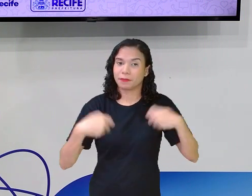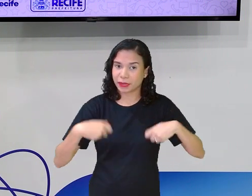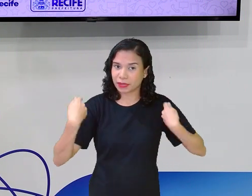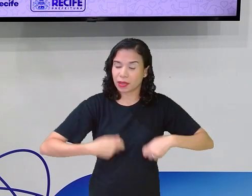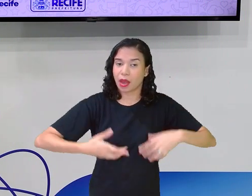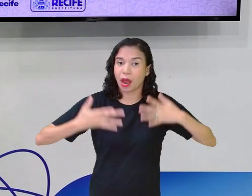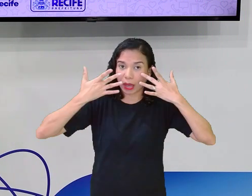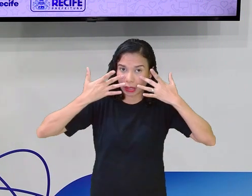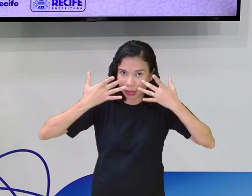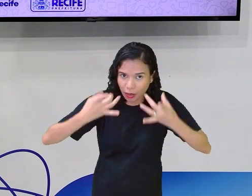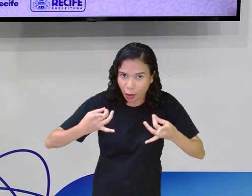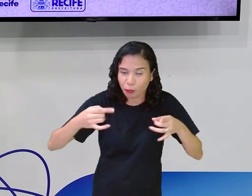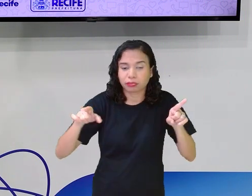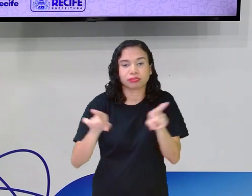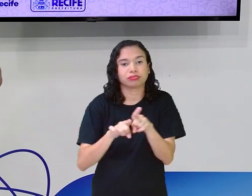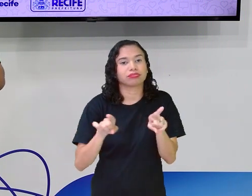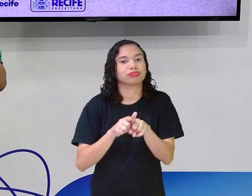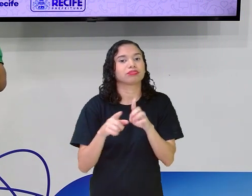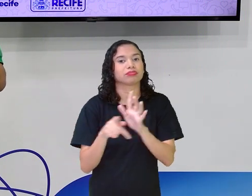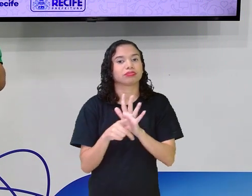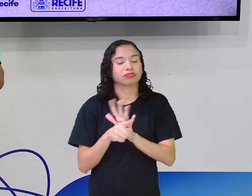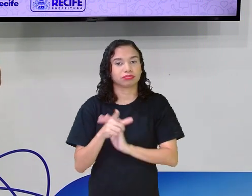prestar atenção na tabela.